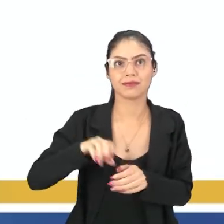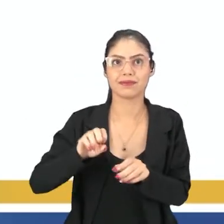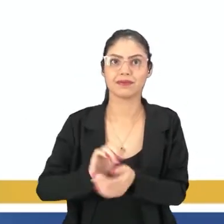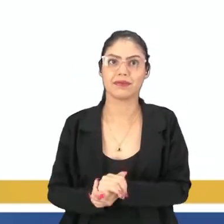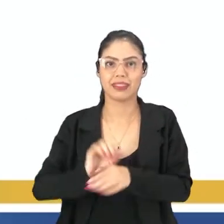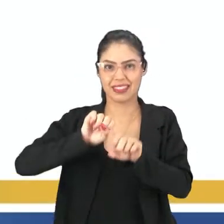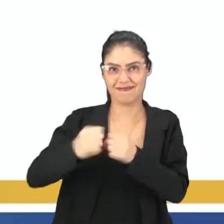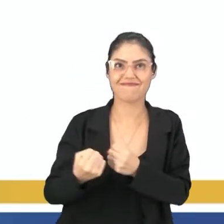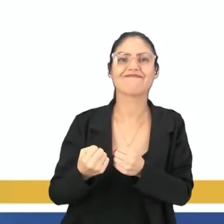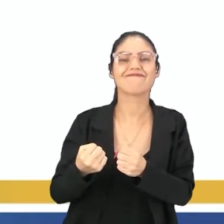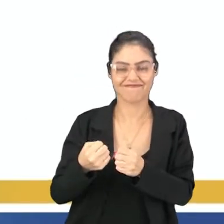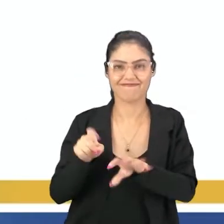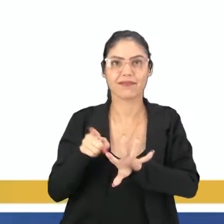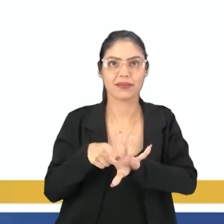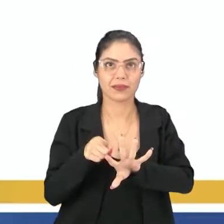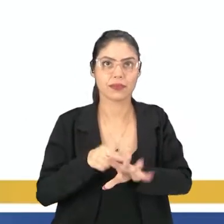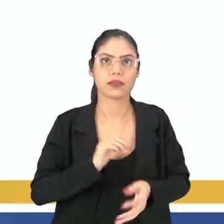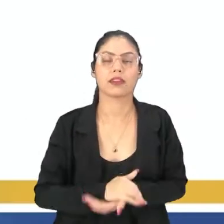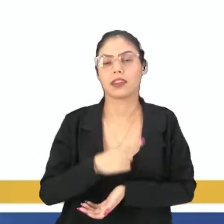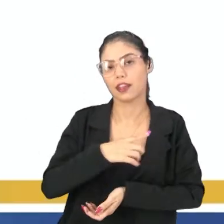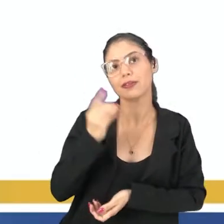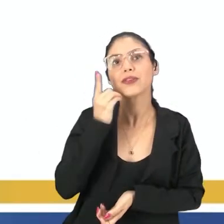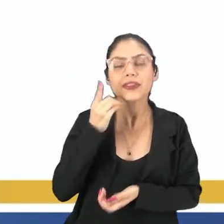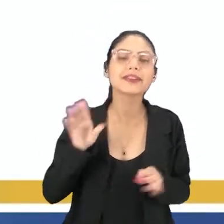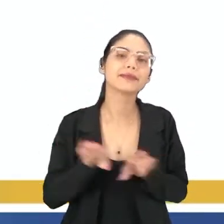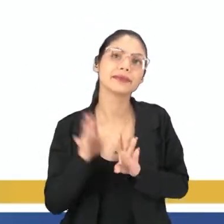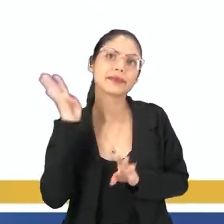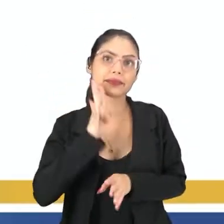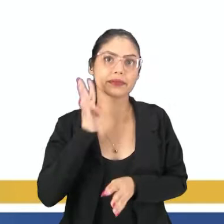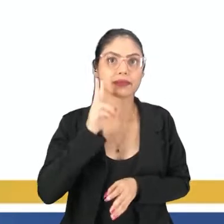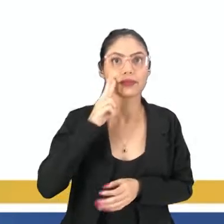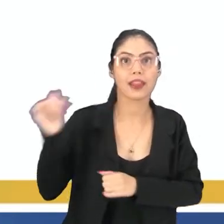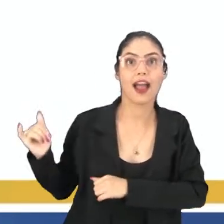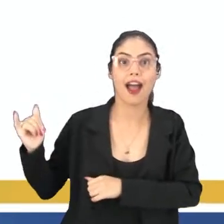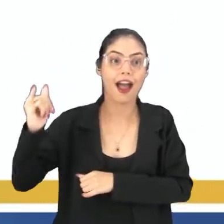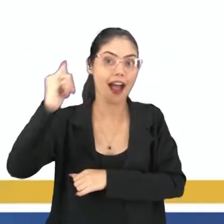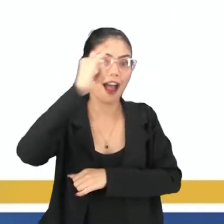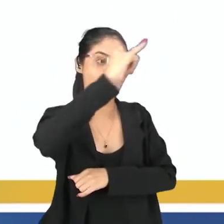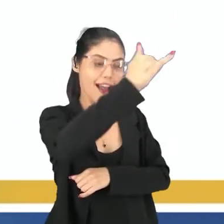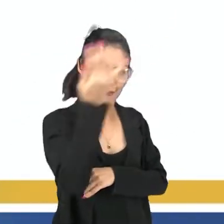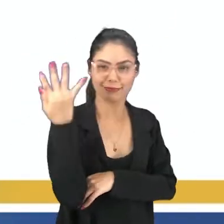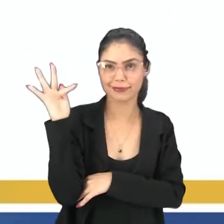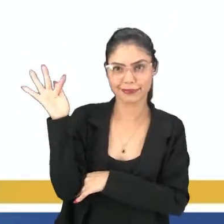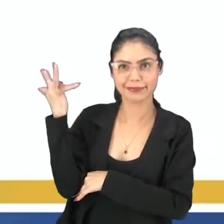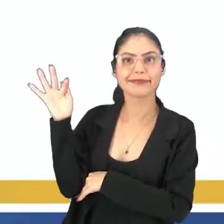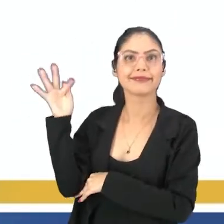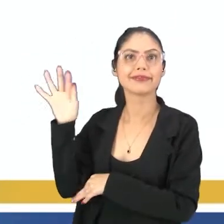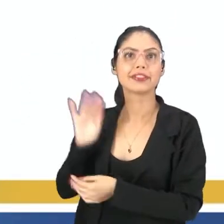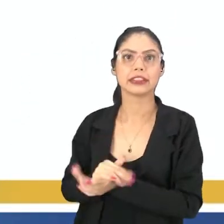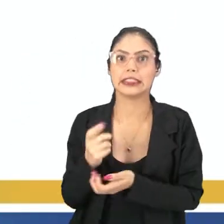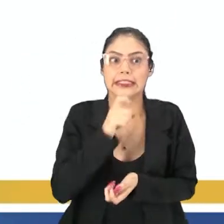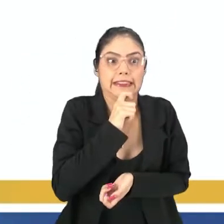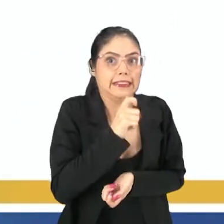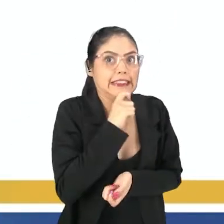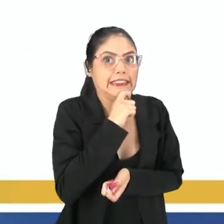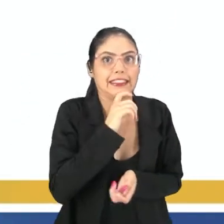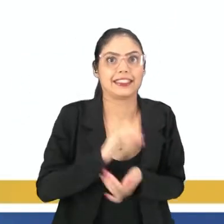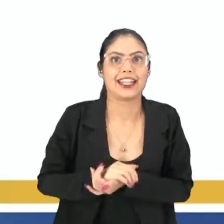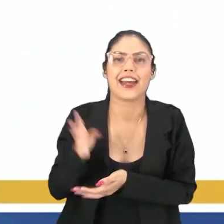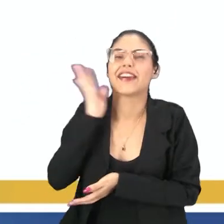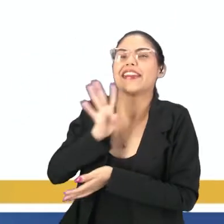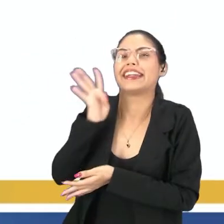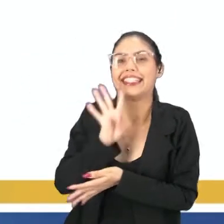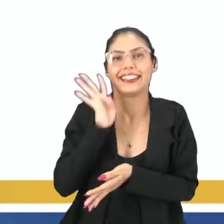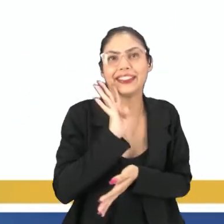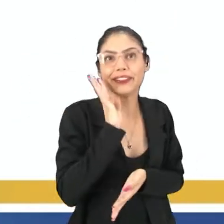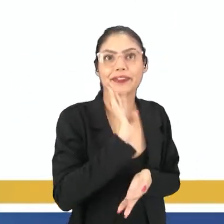quebrei o dedão. Mas também teve um dia muito legal, que eu viajei para a França. Lá estava muito frio e foi muito